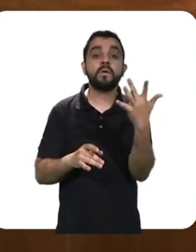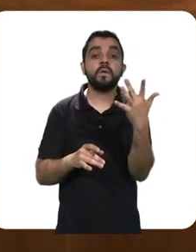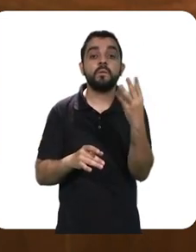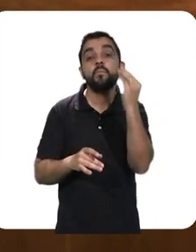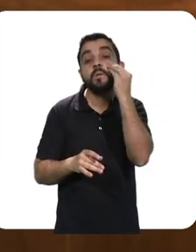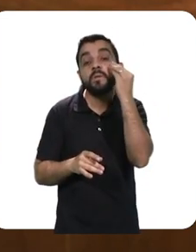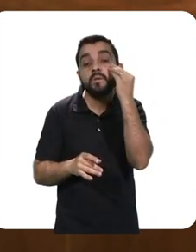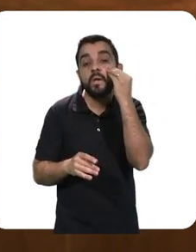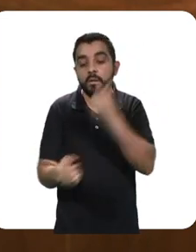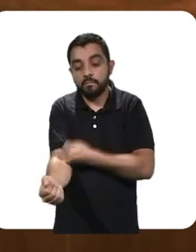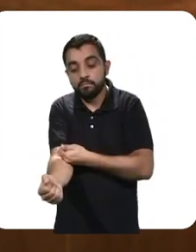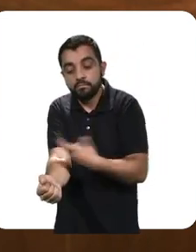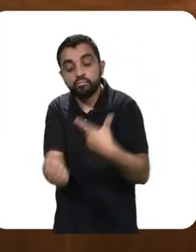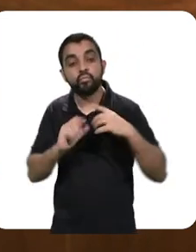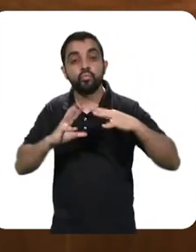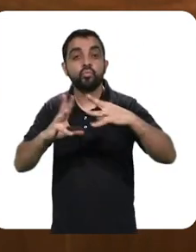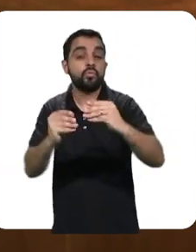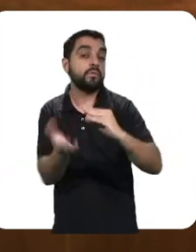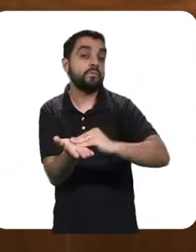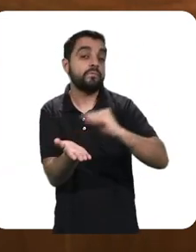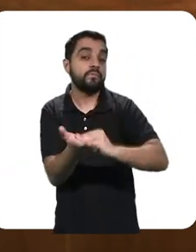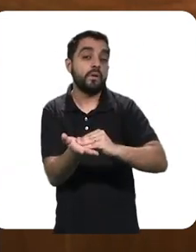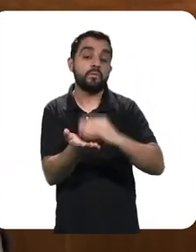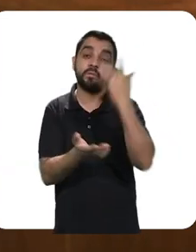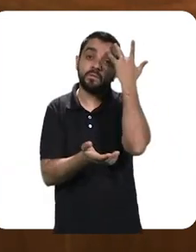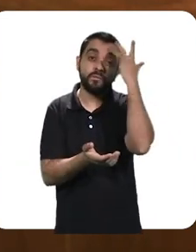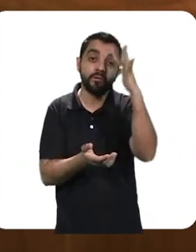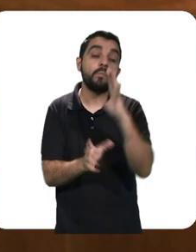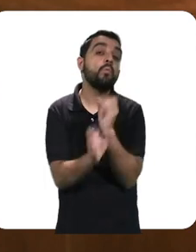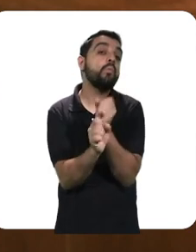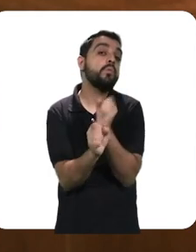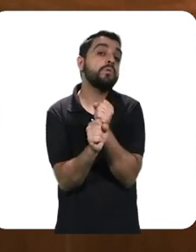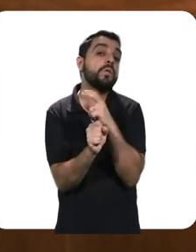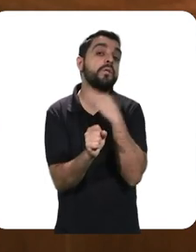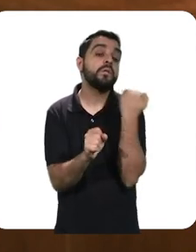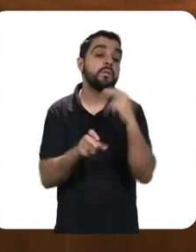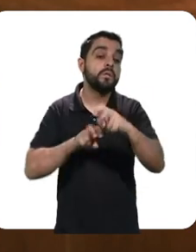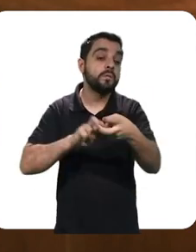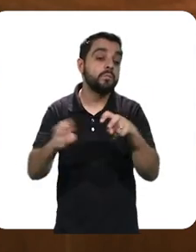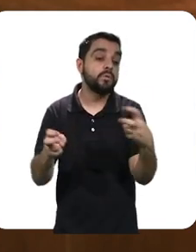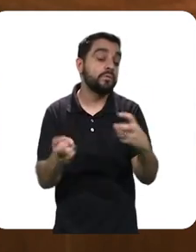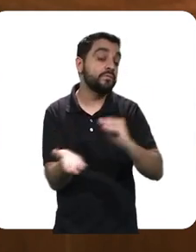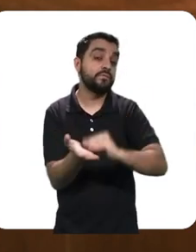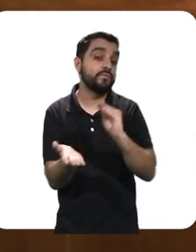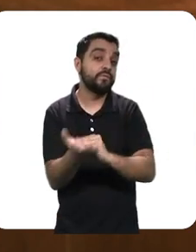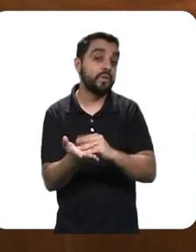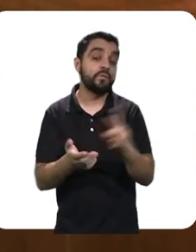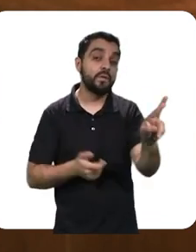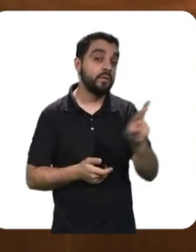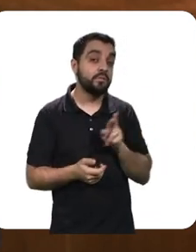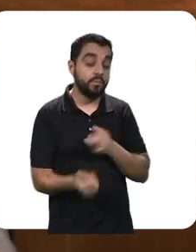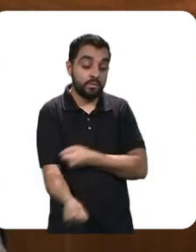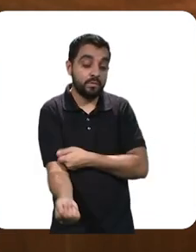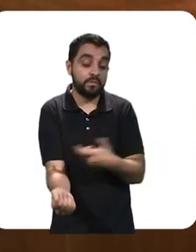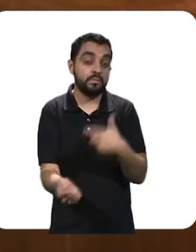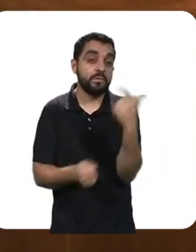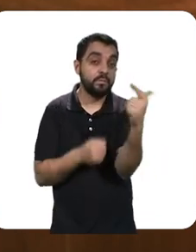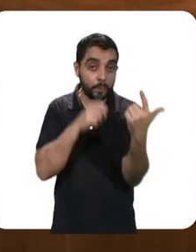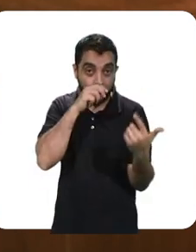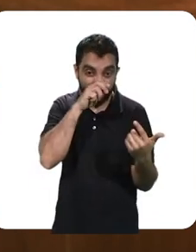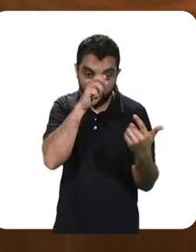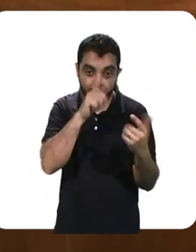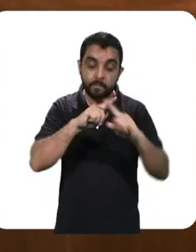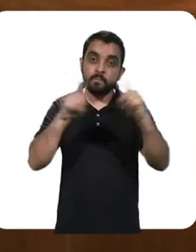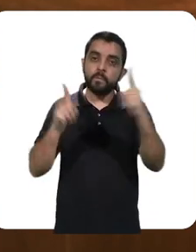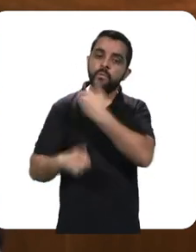consegue testar, e a gente não tem certeza da mortalidade porque a gente não teve o resultado de boa parte desses exames, mas mesmo assim o Estado